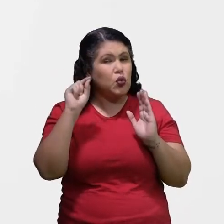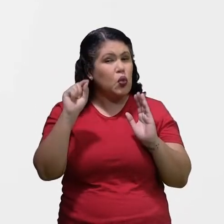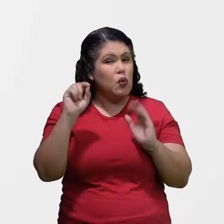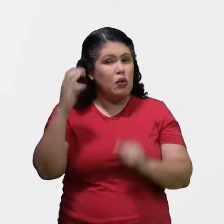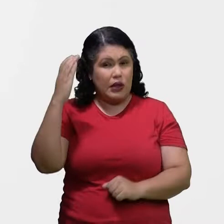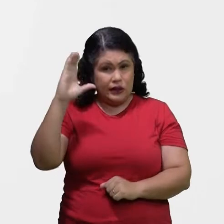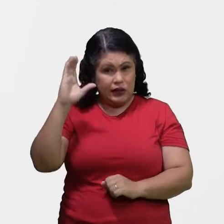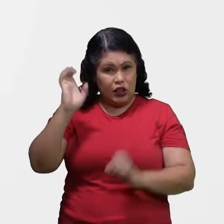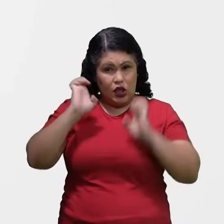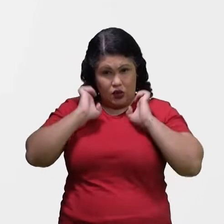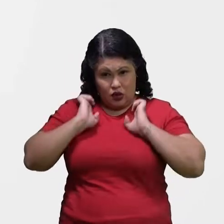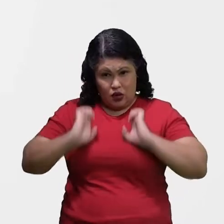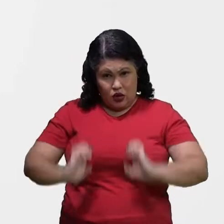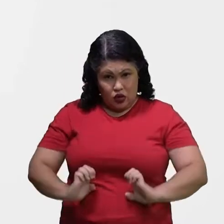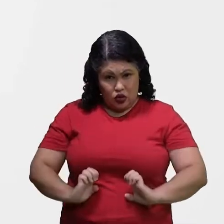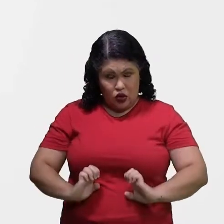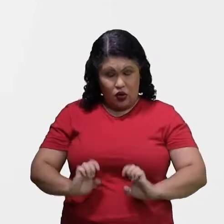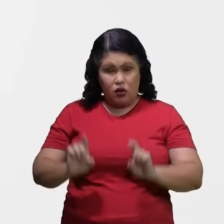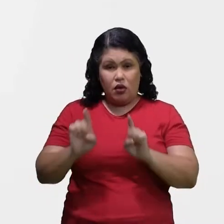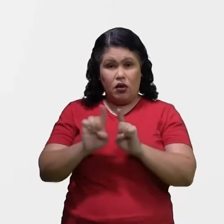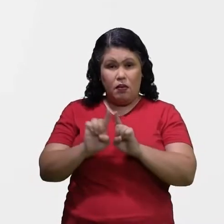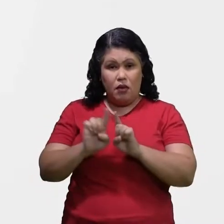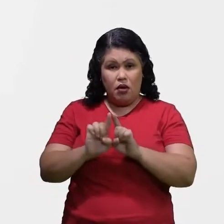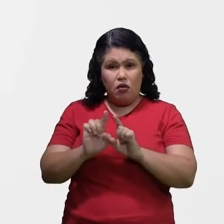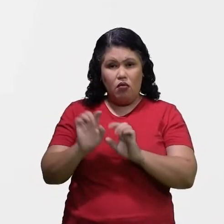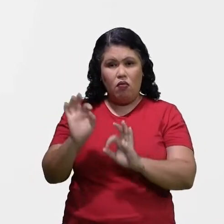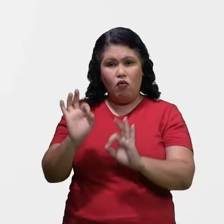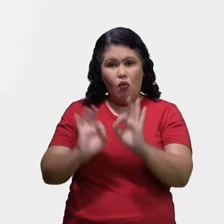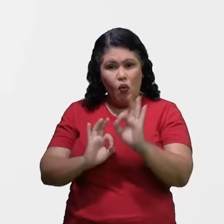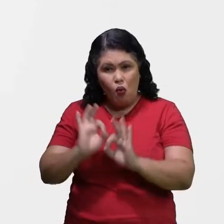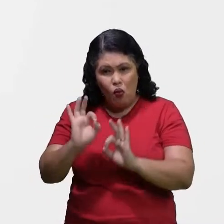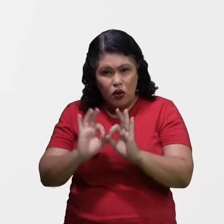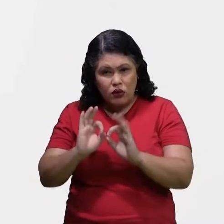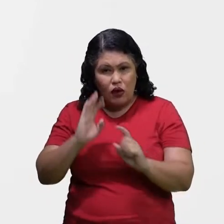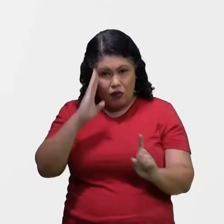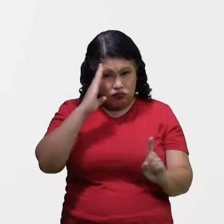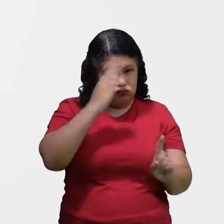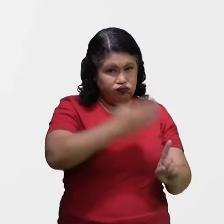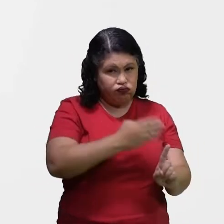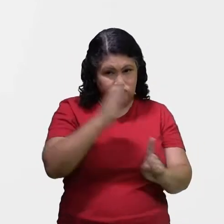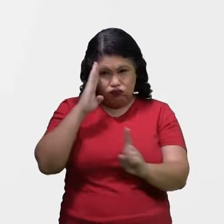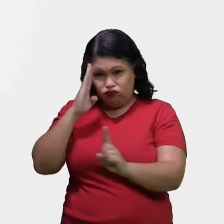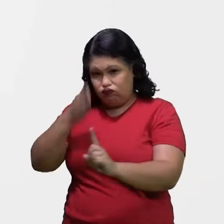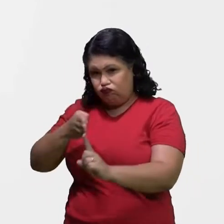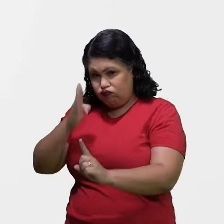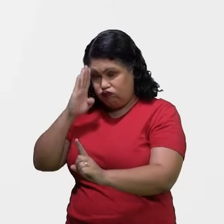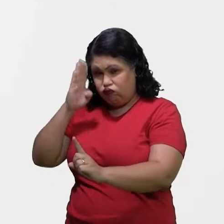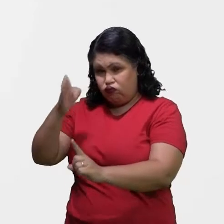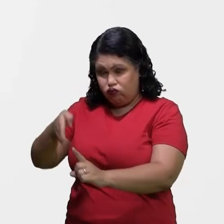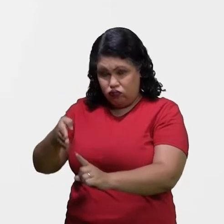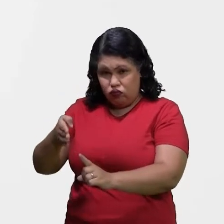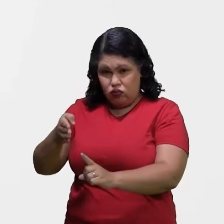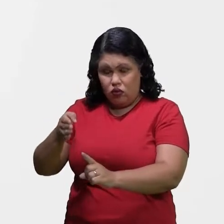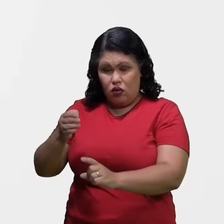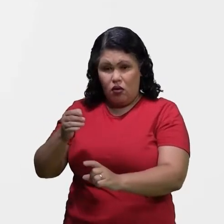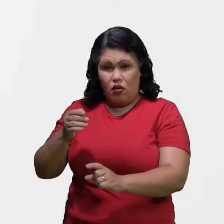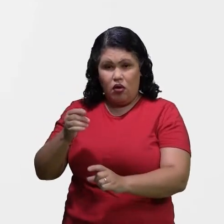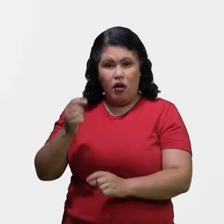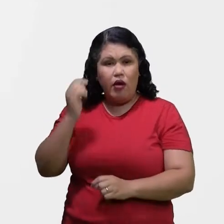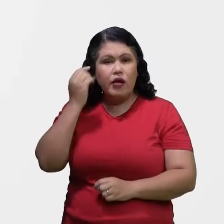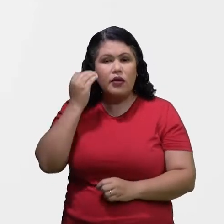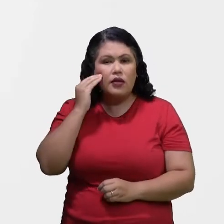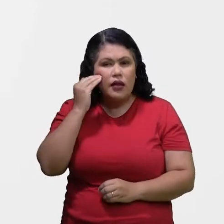ciências, são mobilizados também para um direcionamento de tomadas de posição acerca de